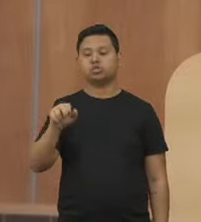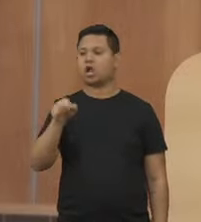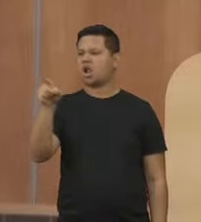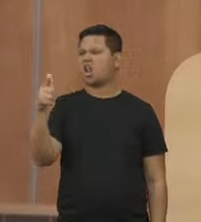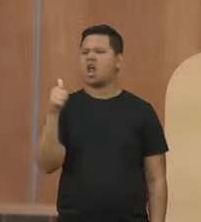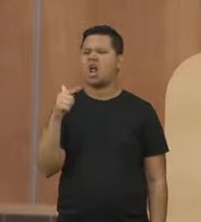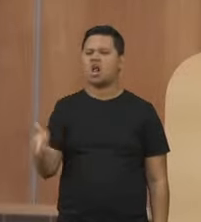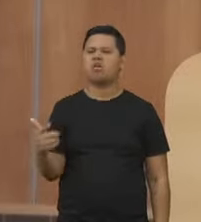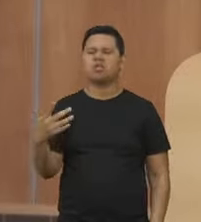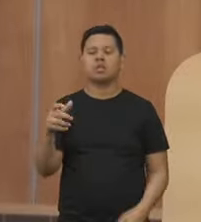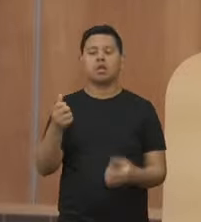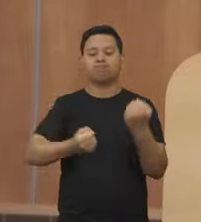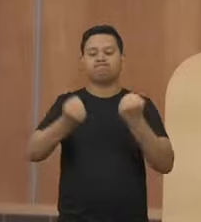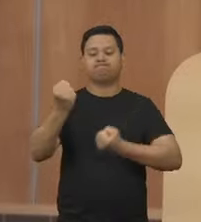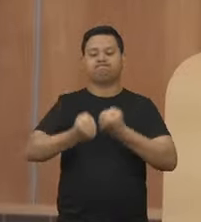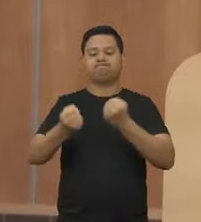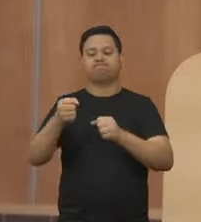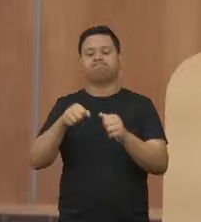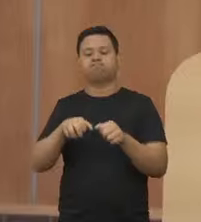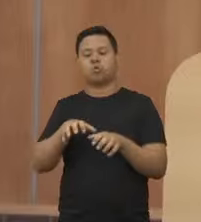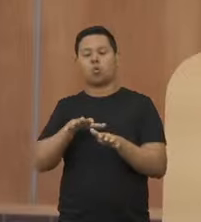tinha carro na época que eu nasci